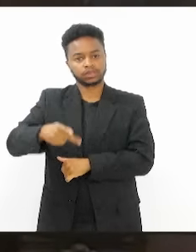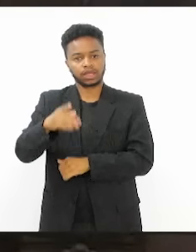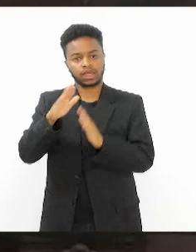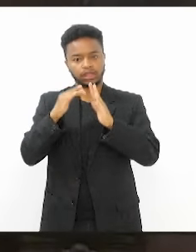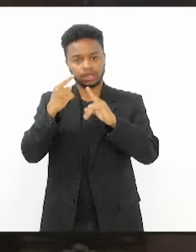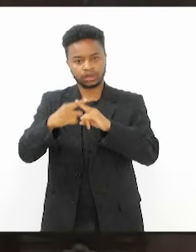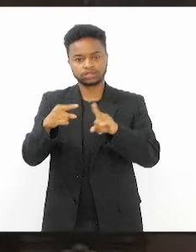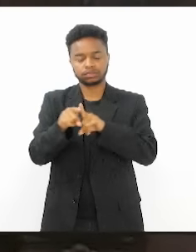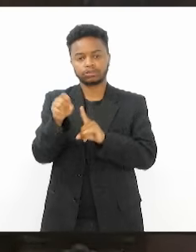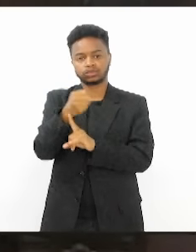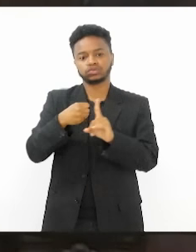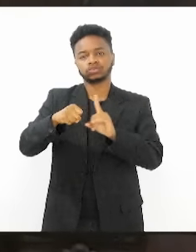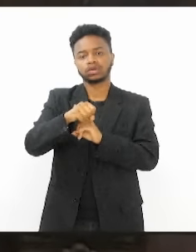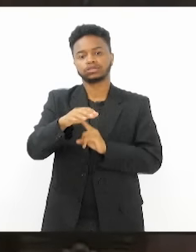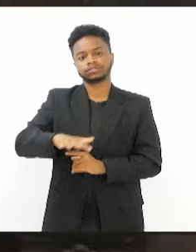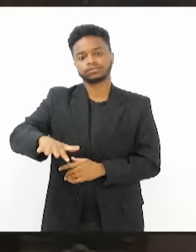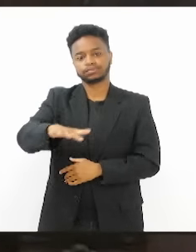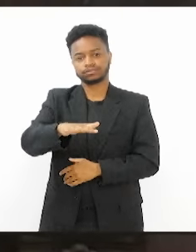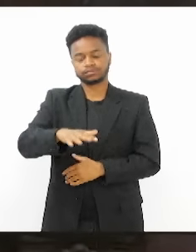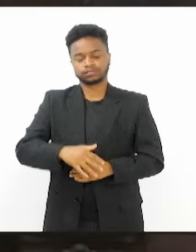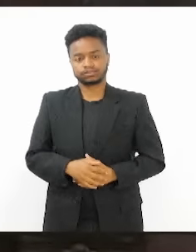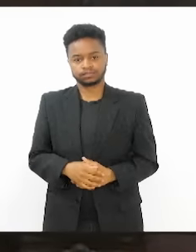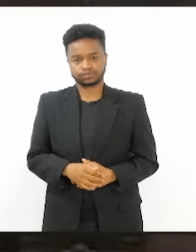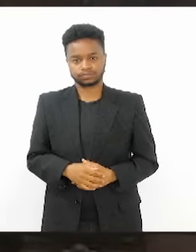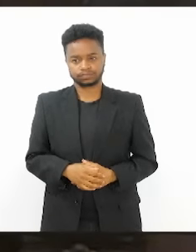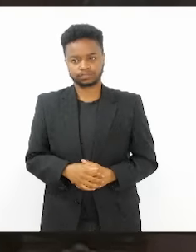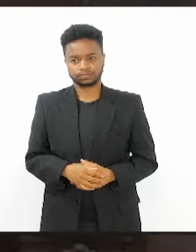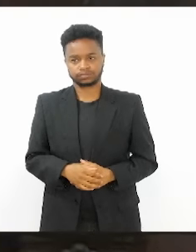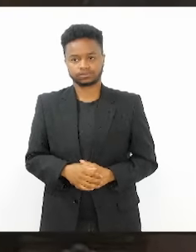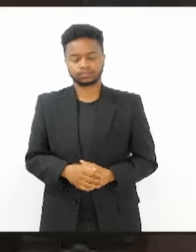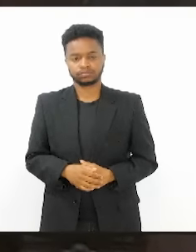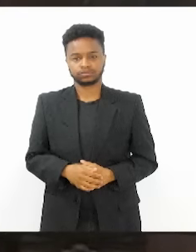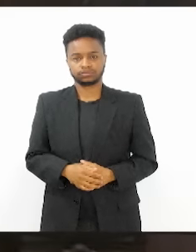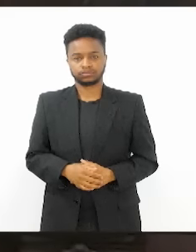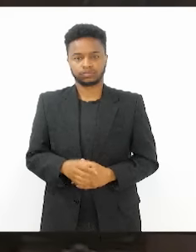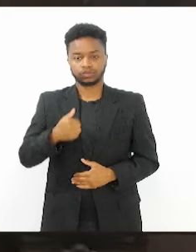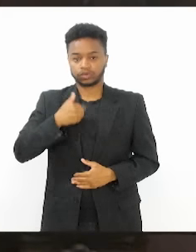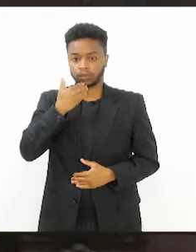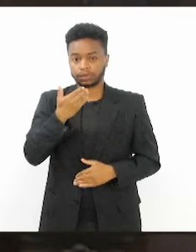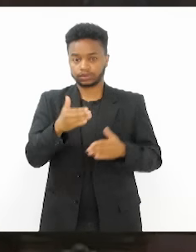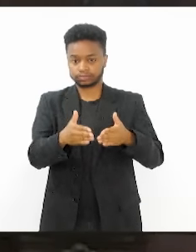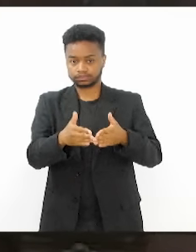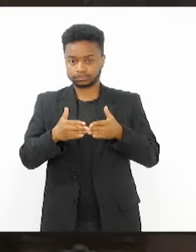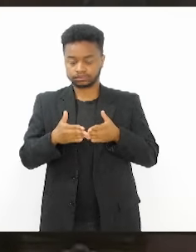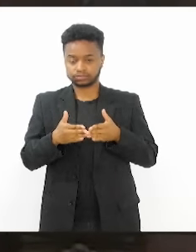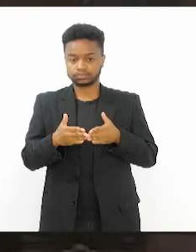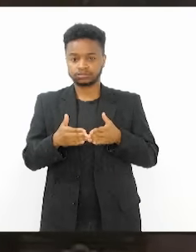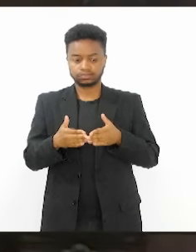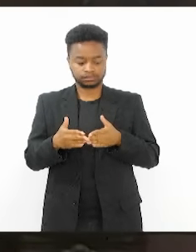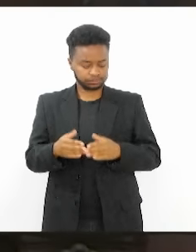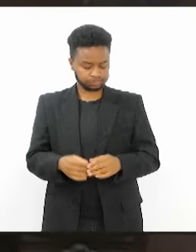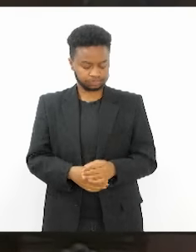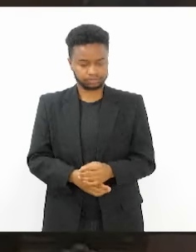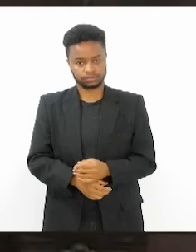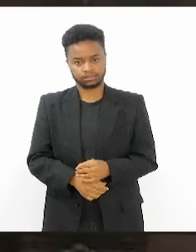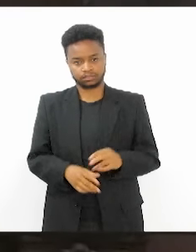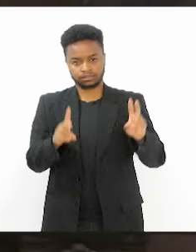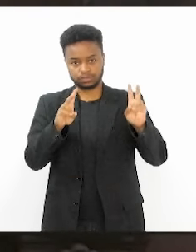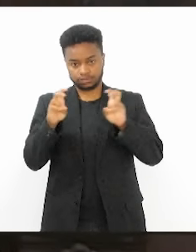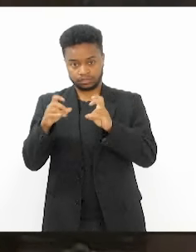a sociedade como um todo. Peço licença para abrir um parêntese, porque este